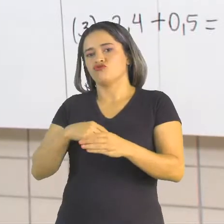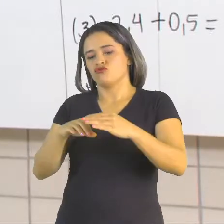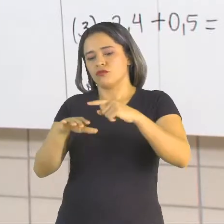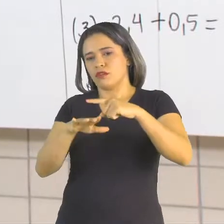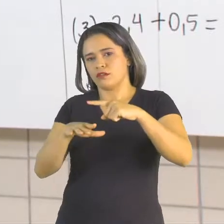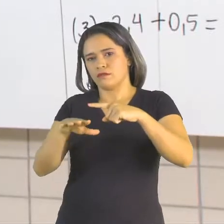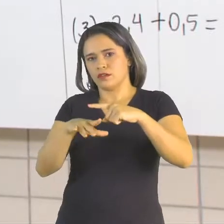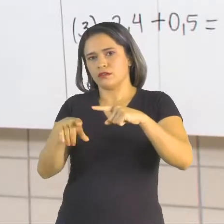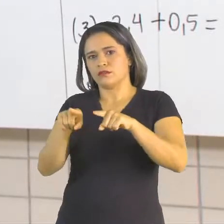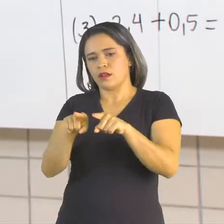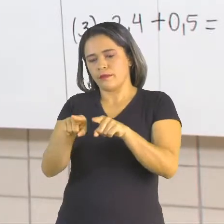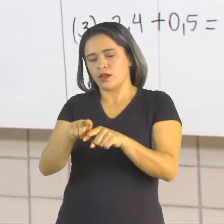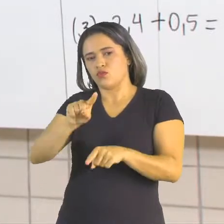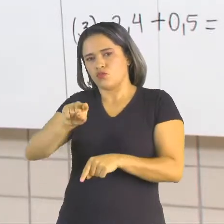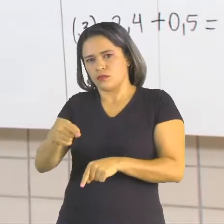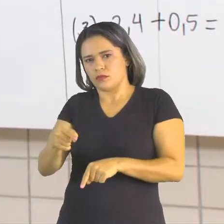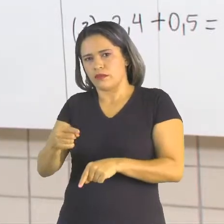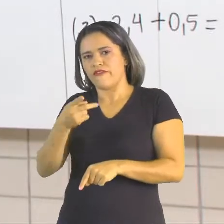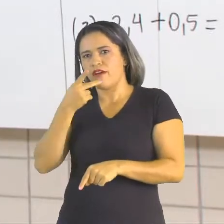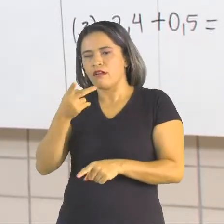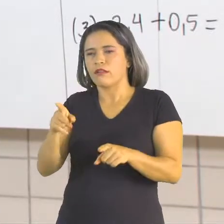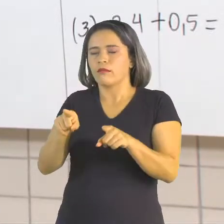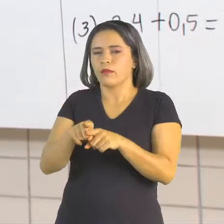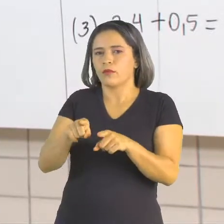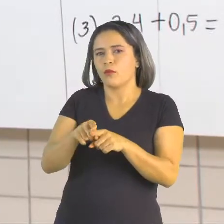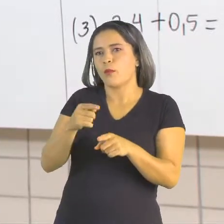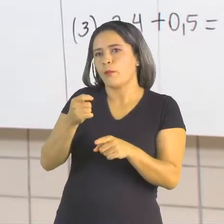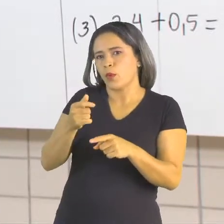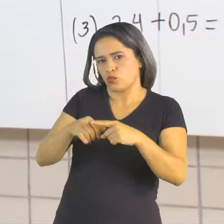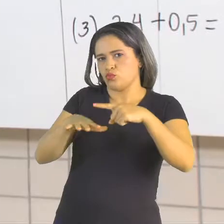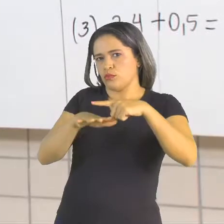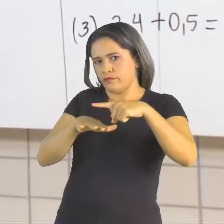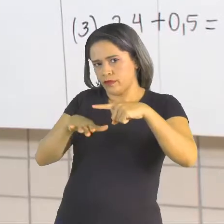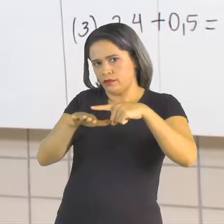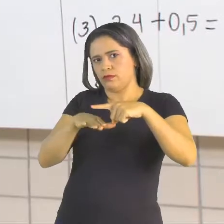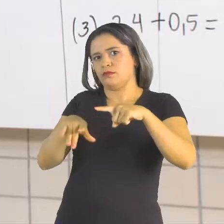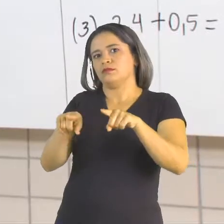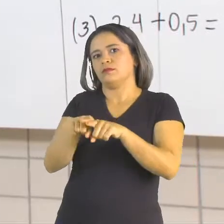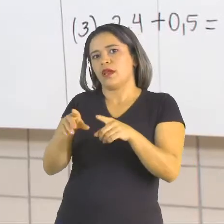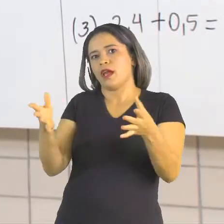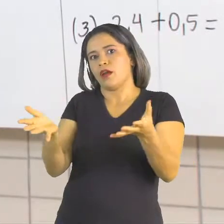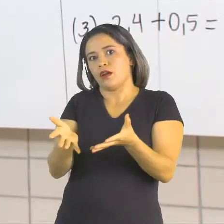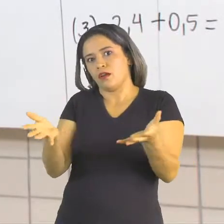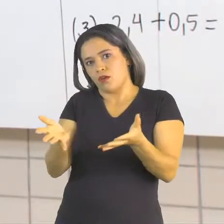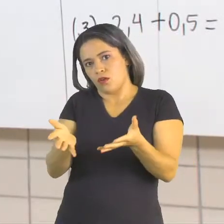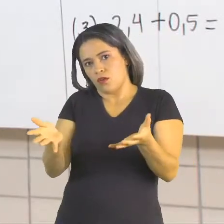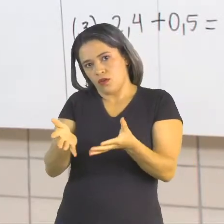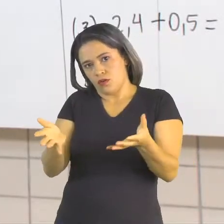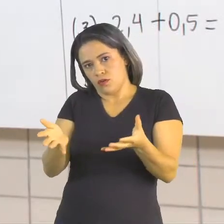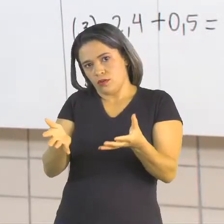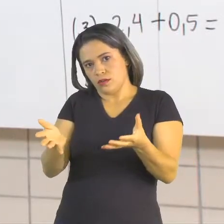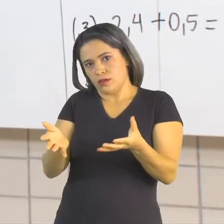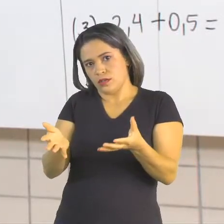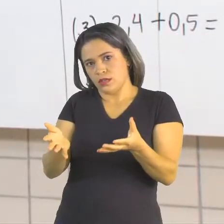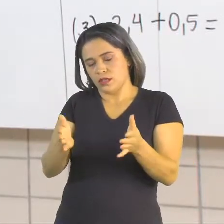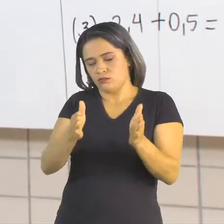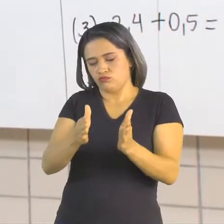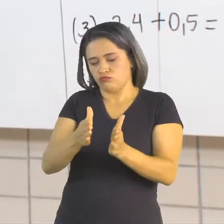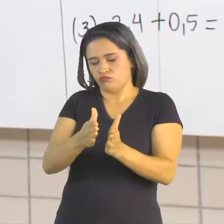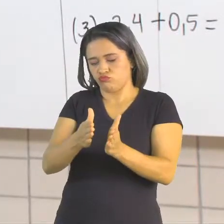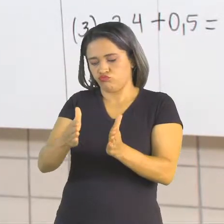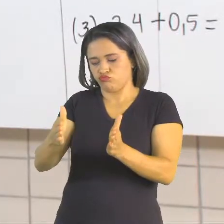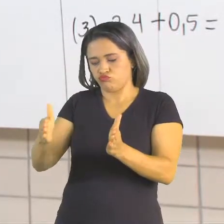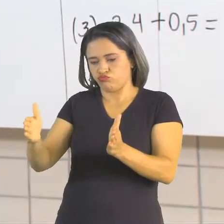números decimais. Comentamos um pouquinho sobre as frações e agora, nessa nossa nova quinzena, a gente vai dar